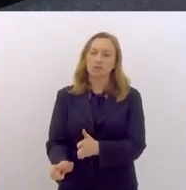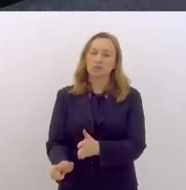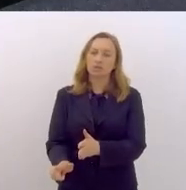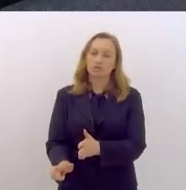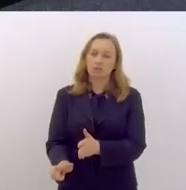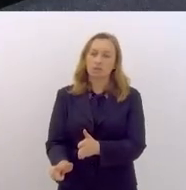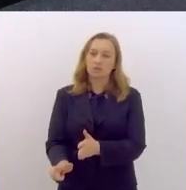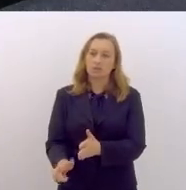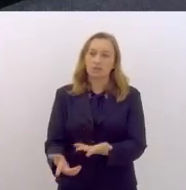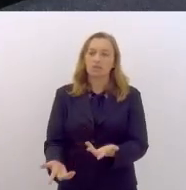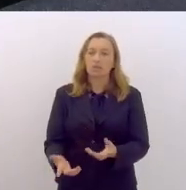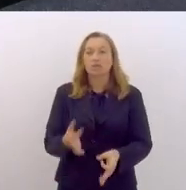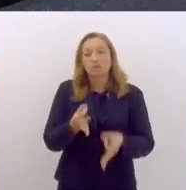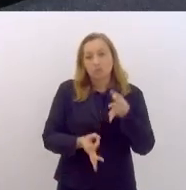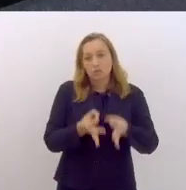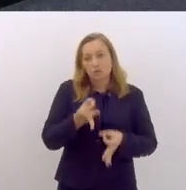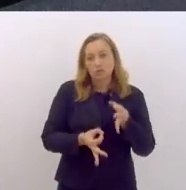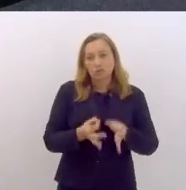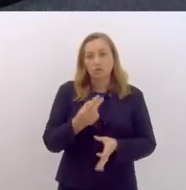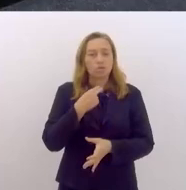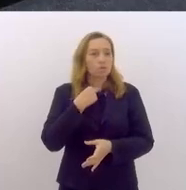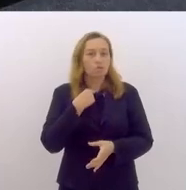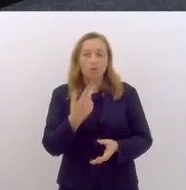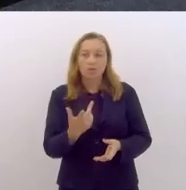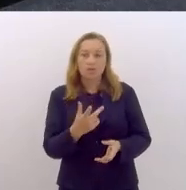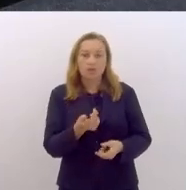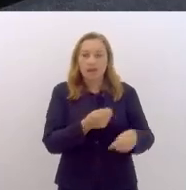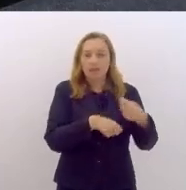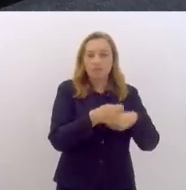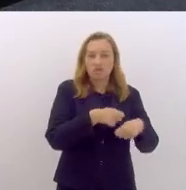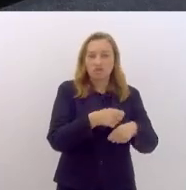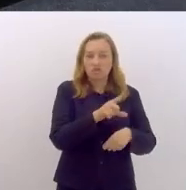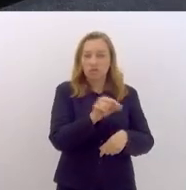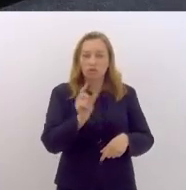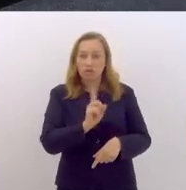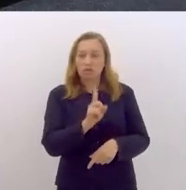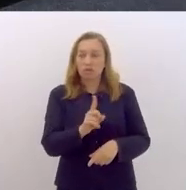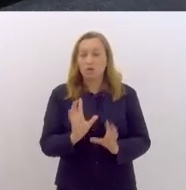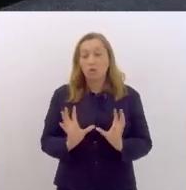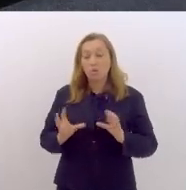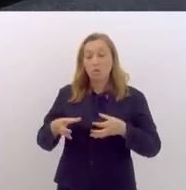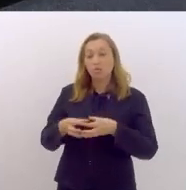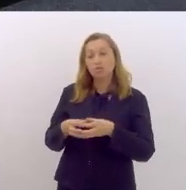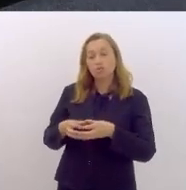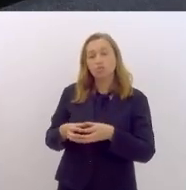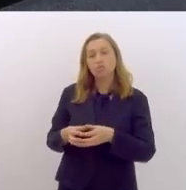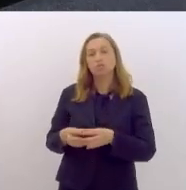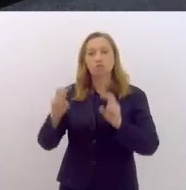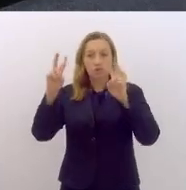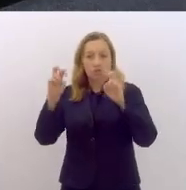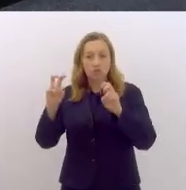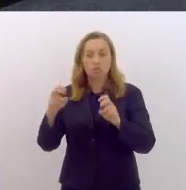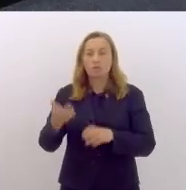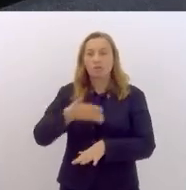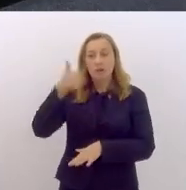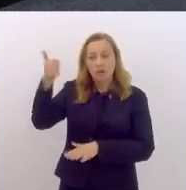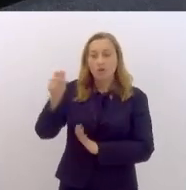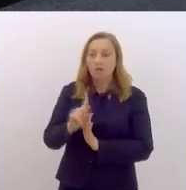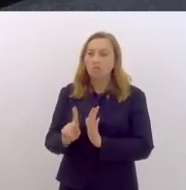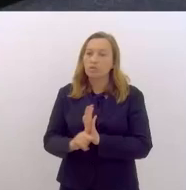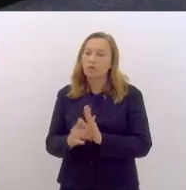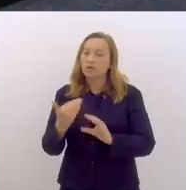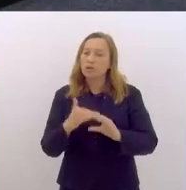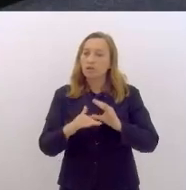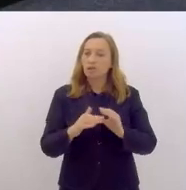emanar de decisão judicial, não pode ser uma mera decisão administrativa. Enfim, então, conjunto de questões que estruturam o projeto, o encaminhamento do